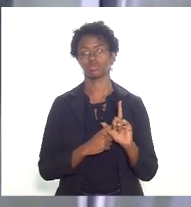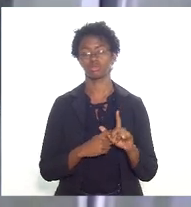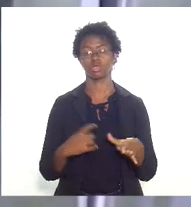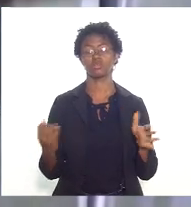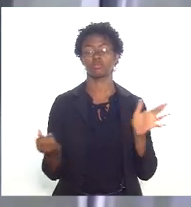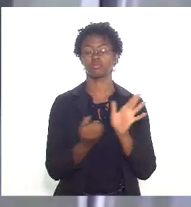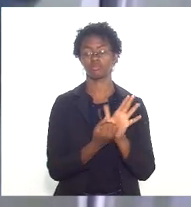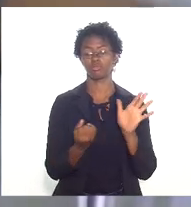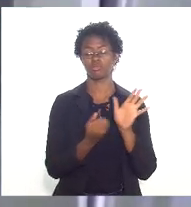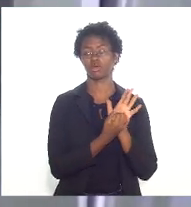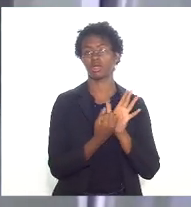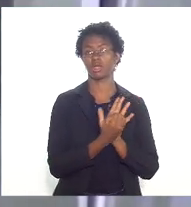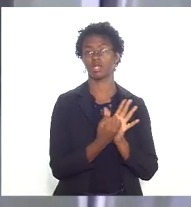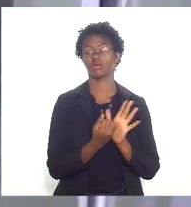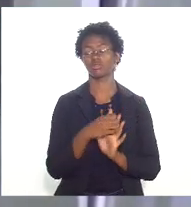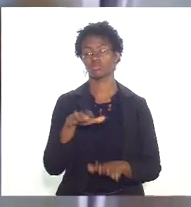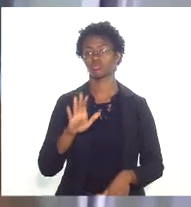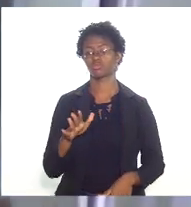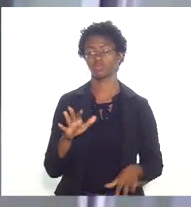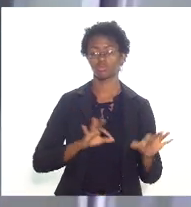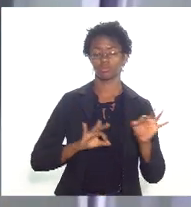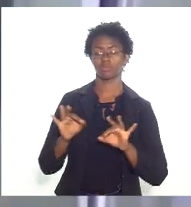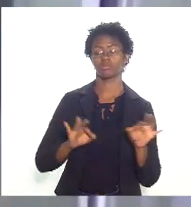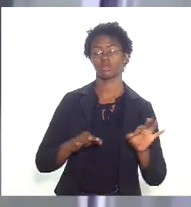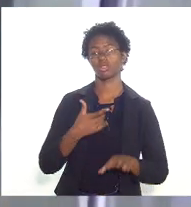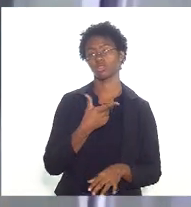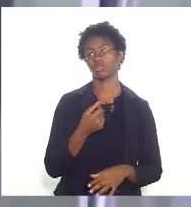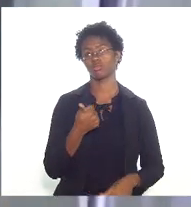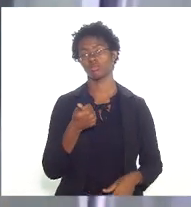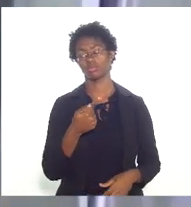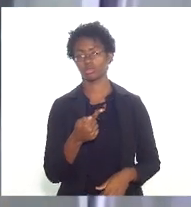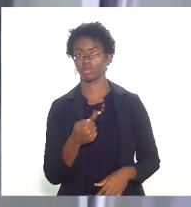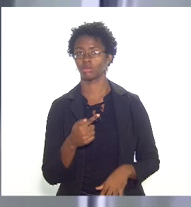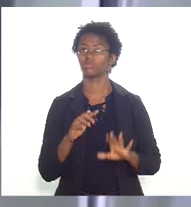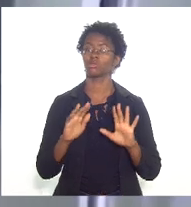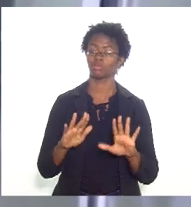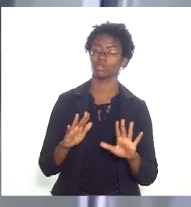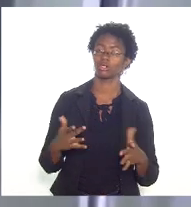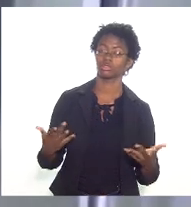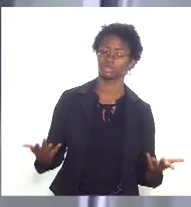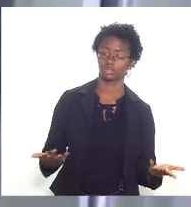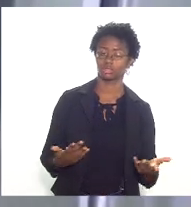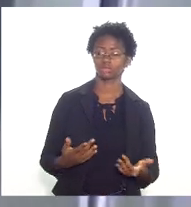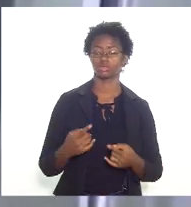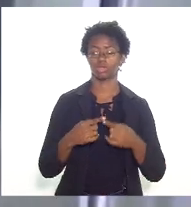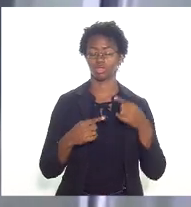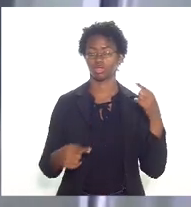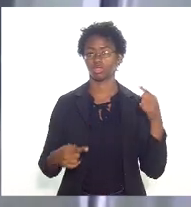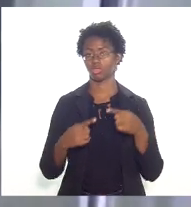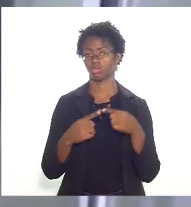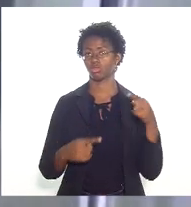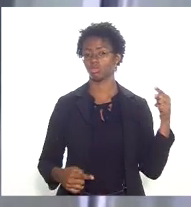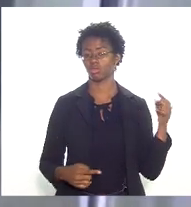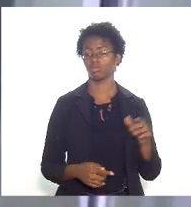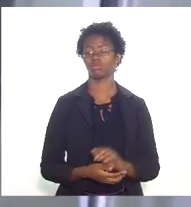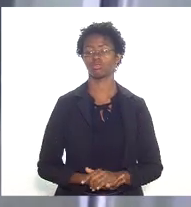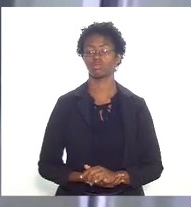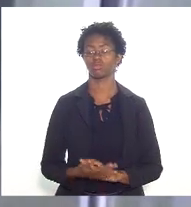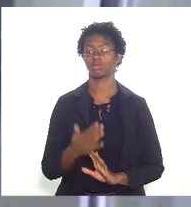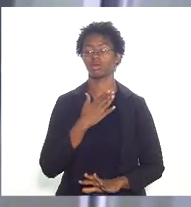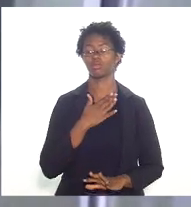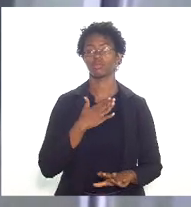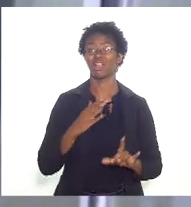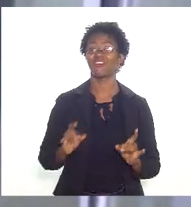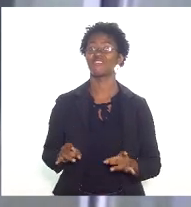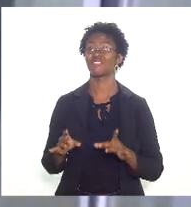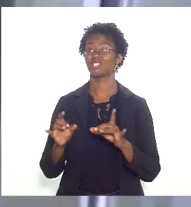Marcos que estavam dados a partir de 2017 agora a discordância que tenho é que para mim o